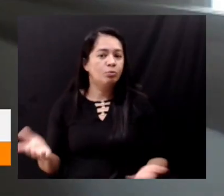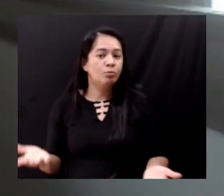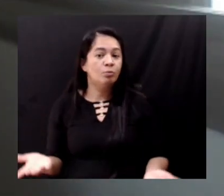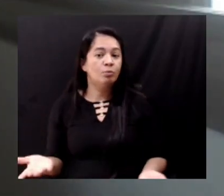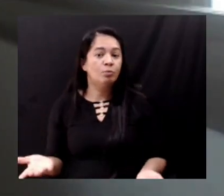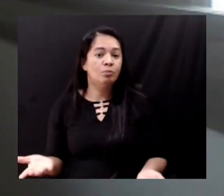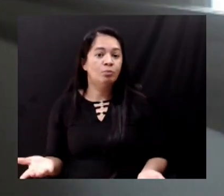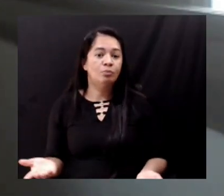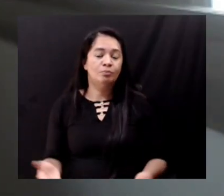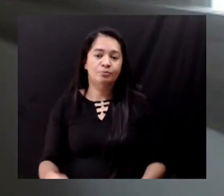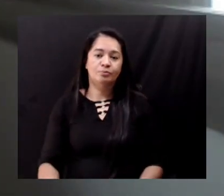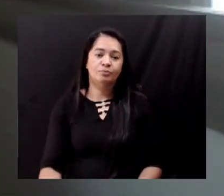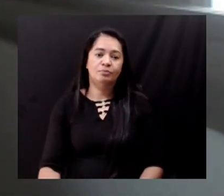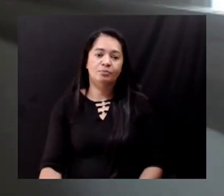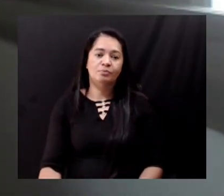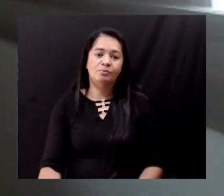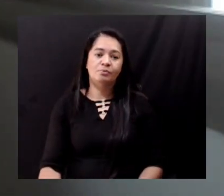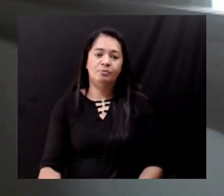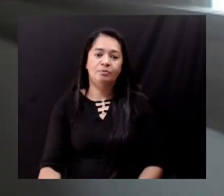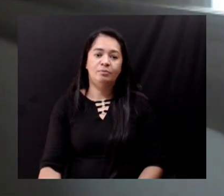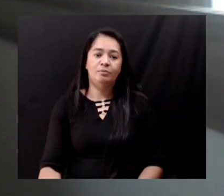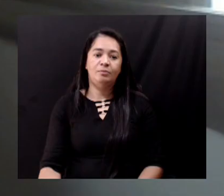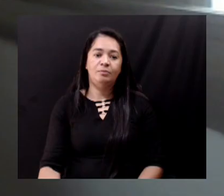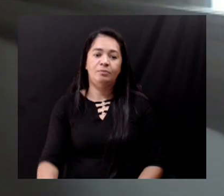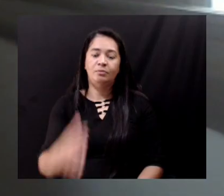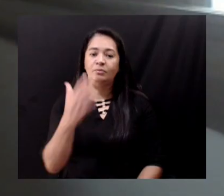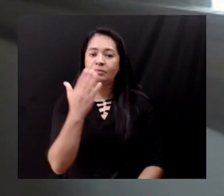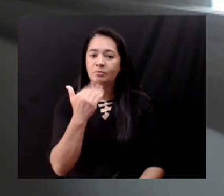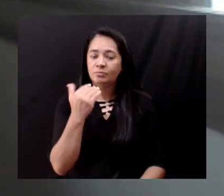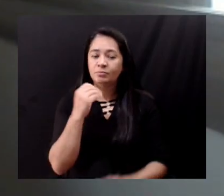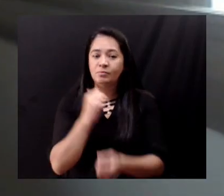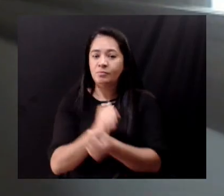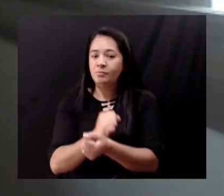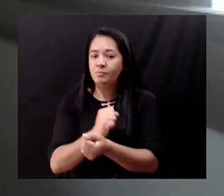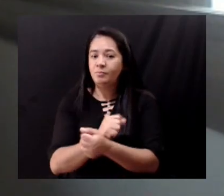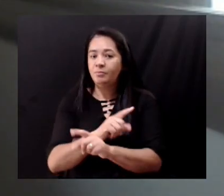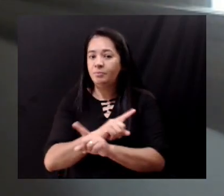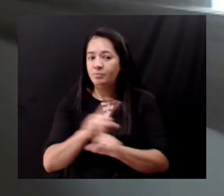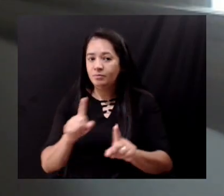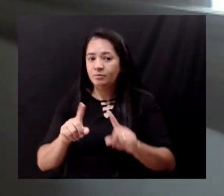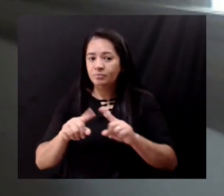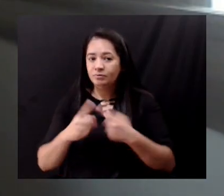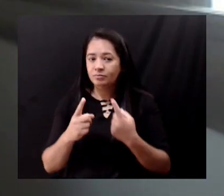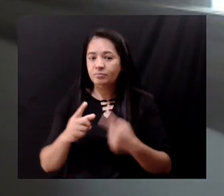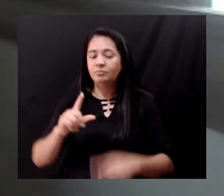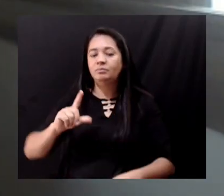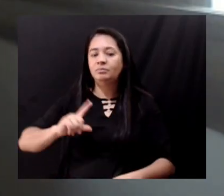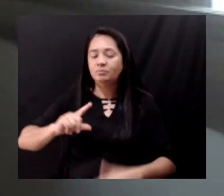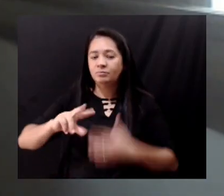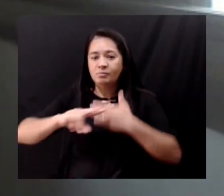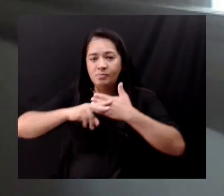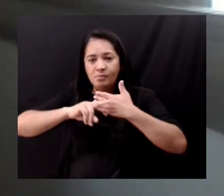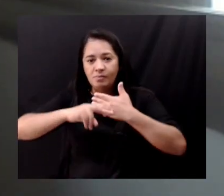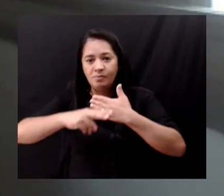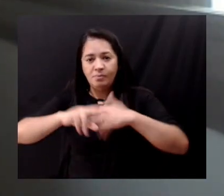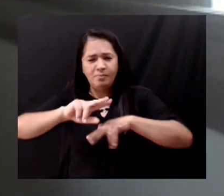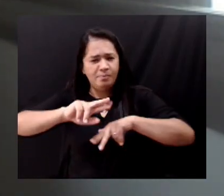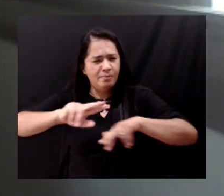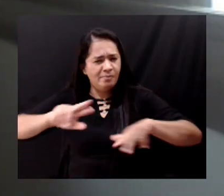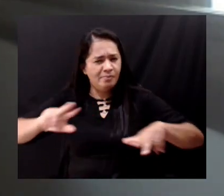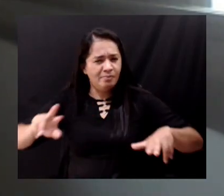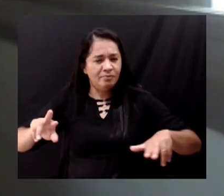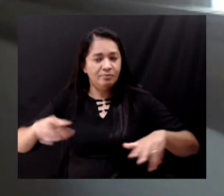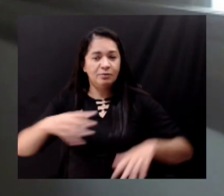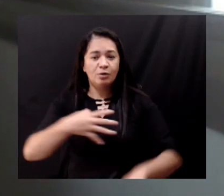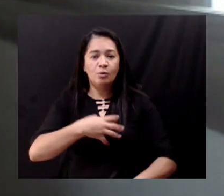Bom, o alimento em si não é um vício, mas sim, ele causa muitas consequências. O comportamento